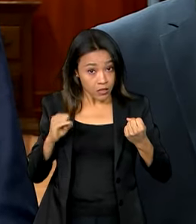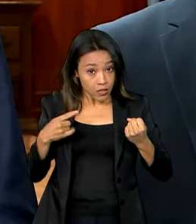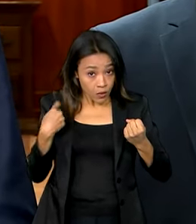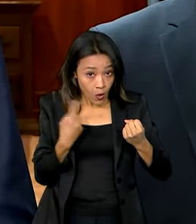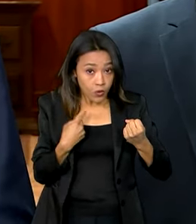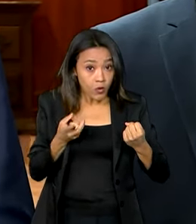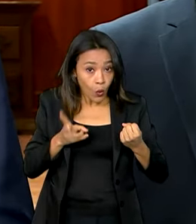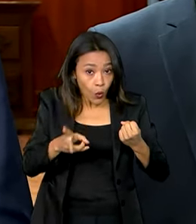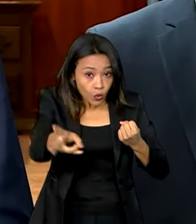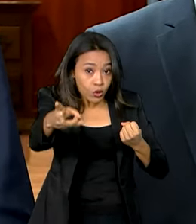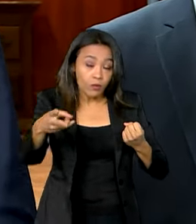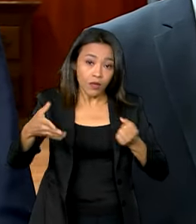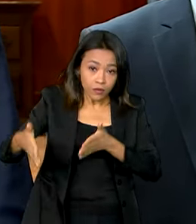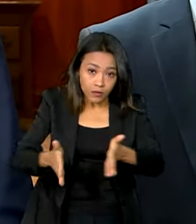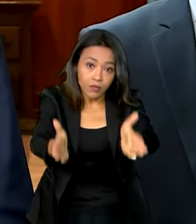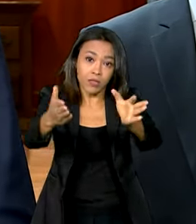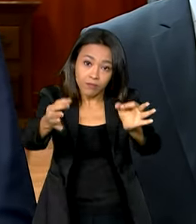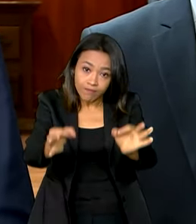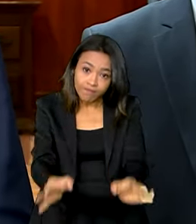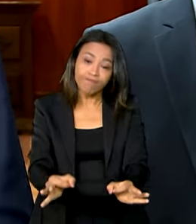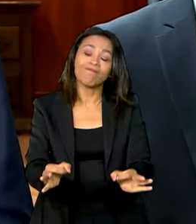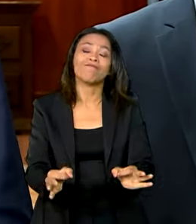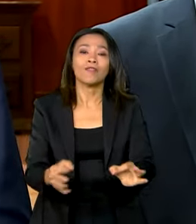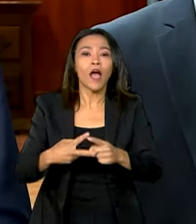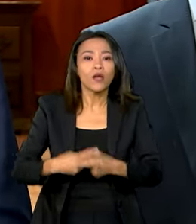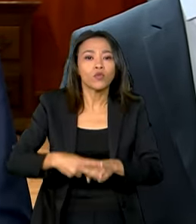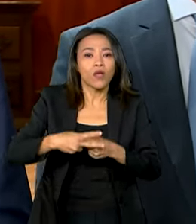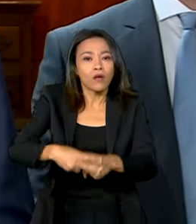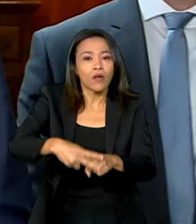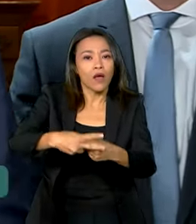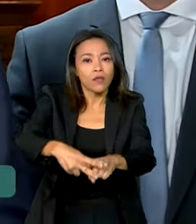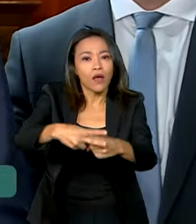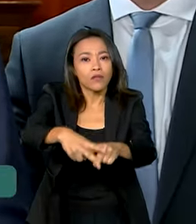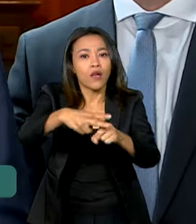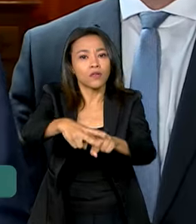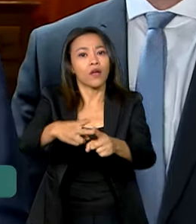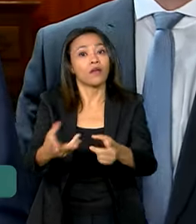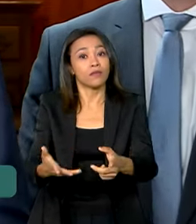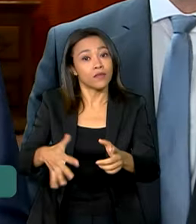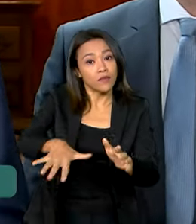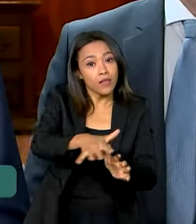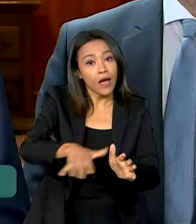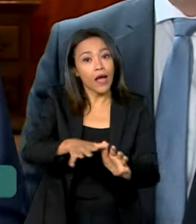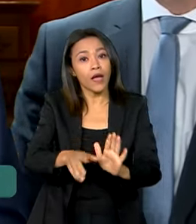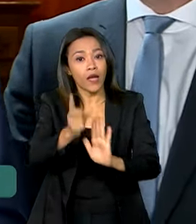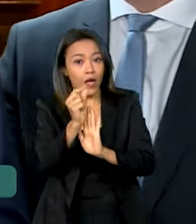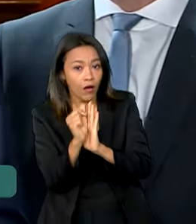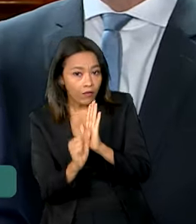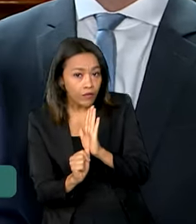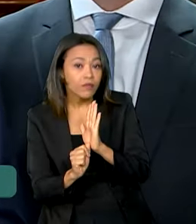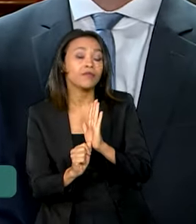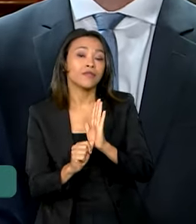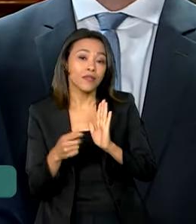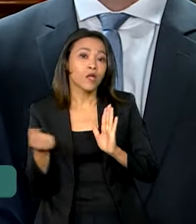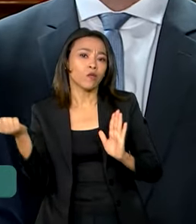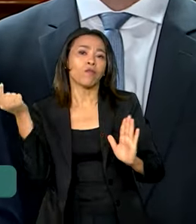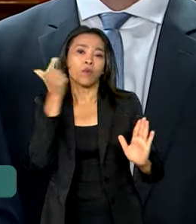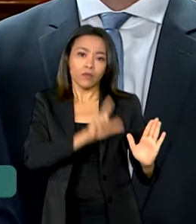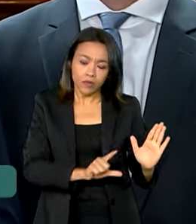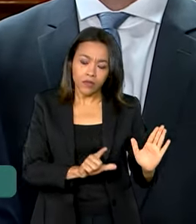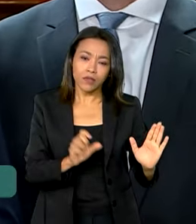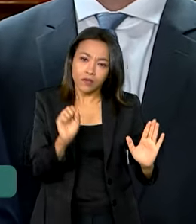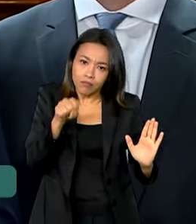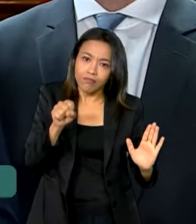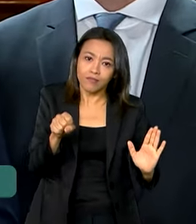perseverando nesse caminho de ajustando né o o fiscal e o monetário nós uma grande chance